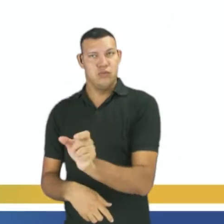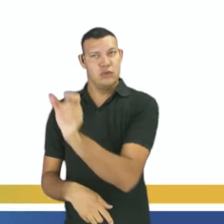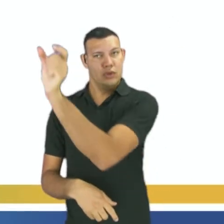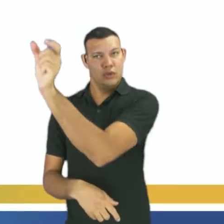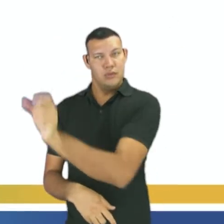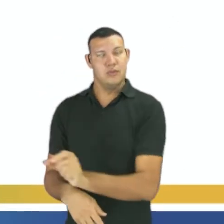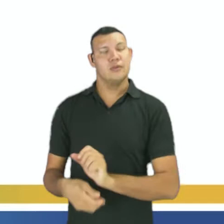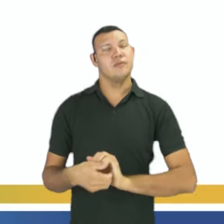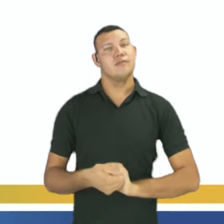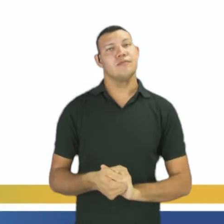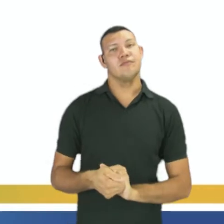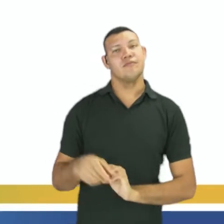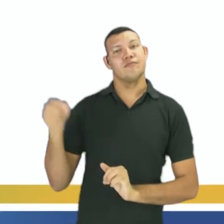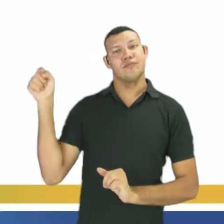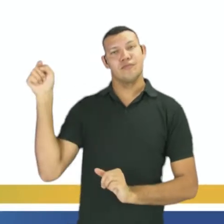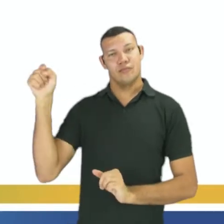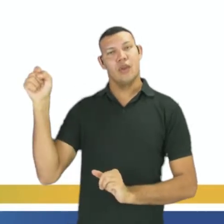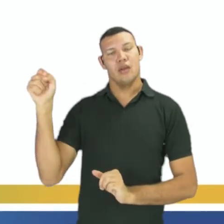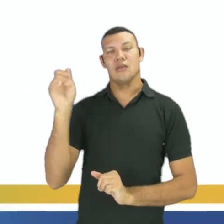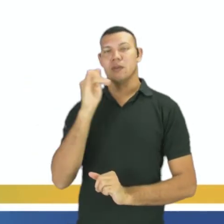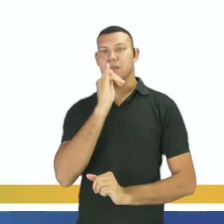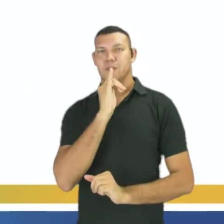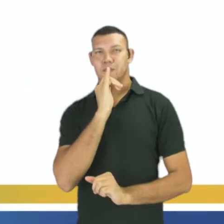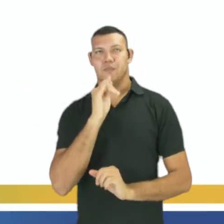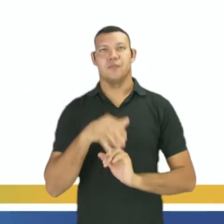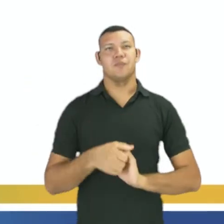podem se apresentar.